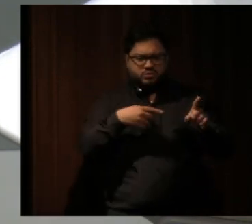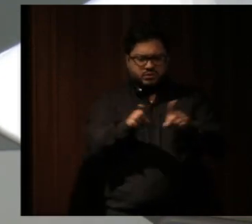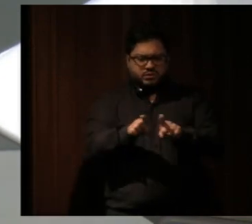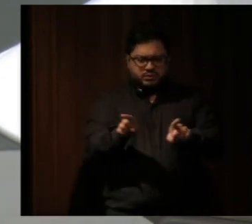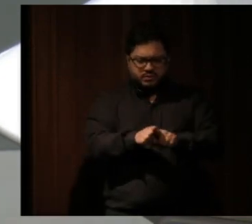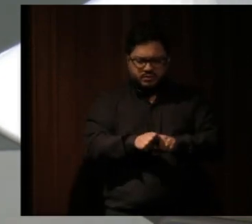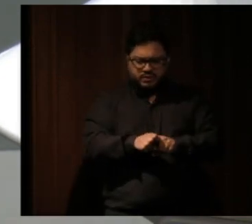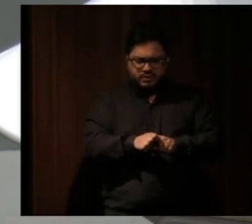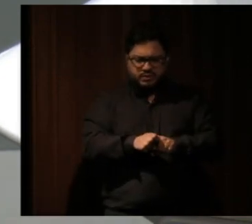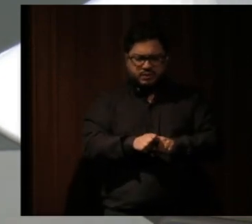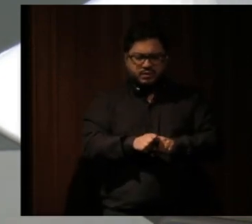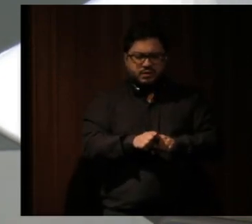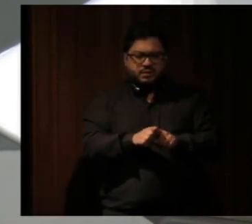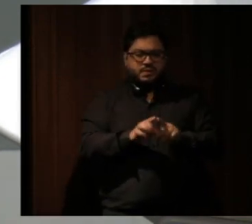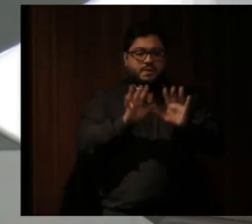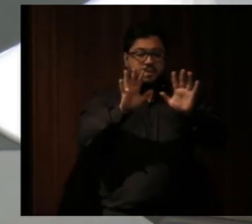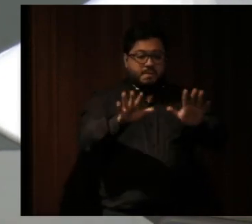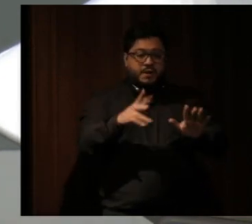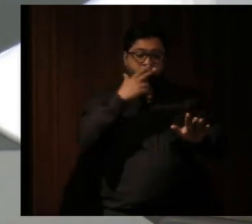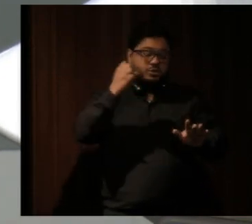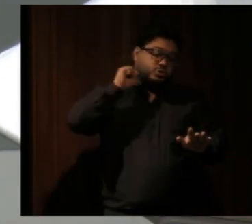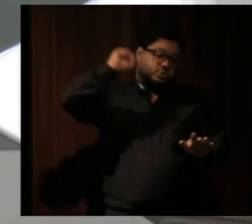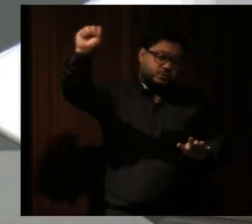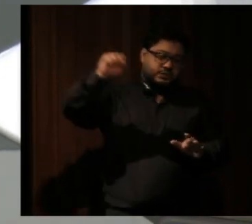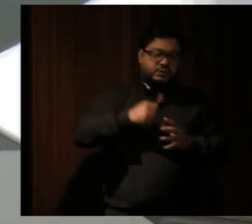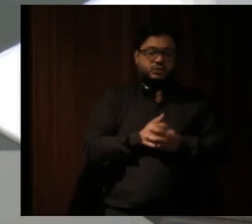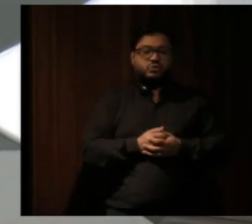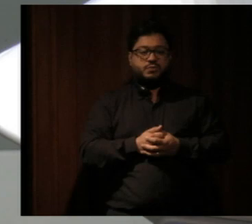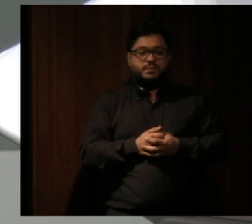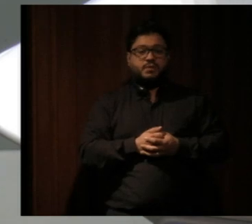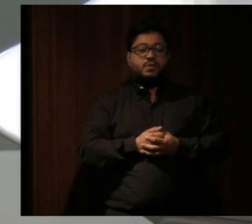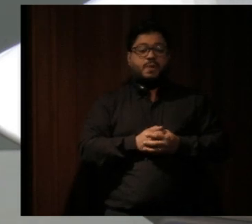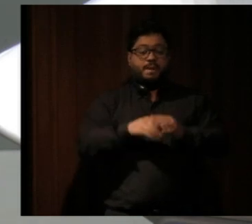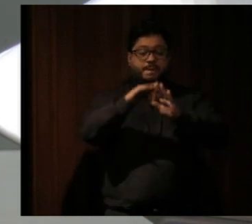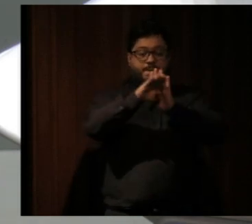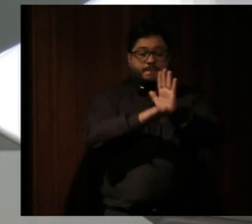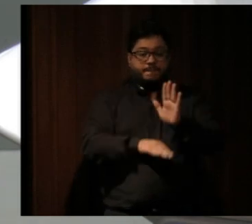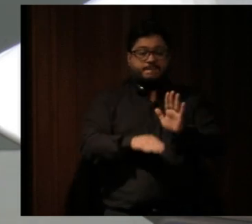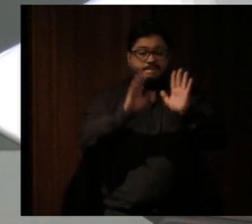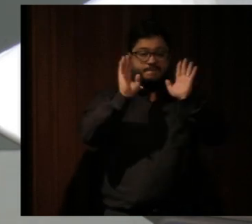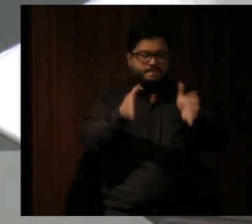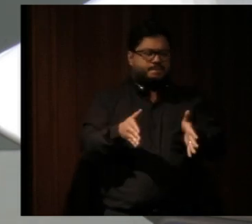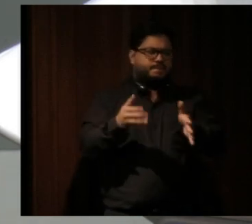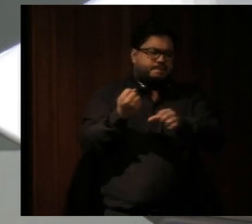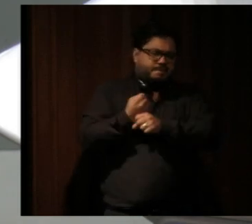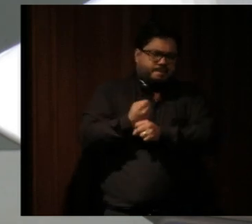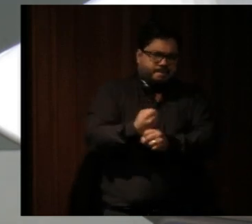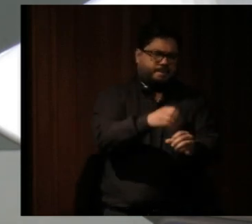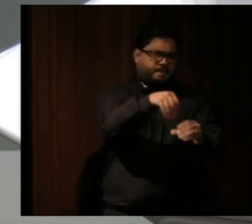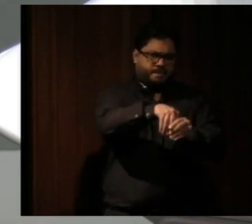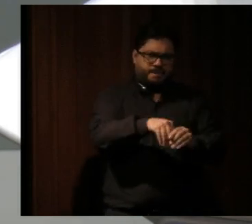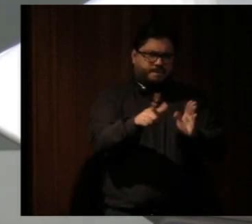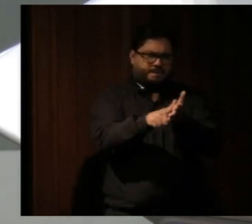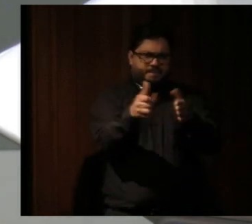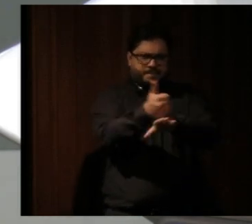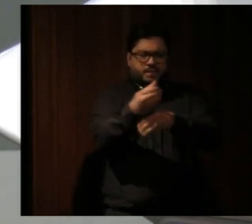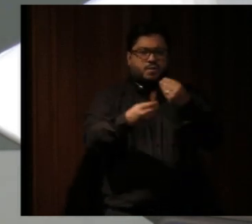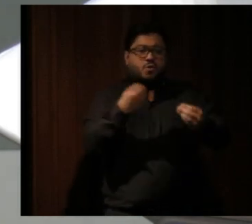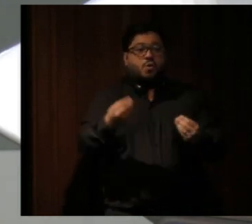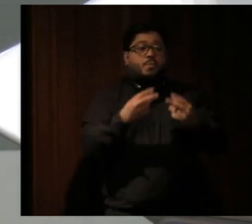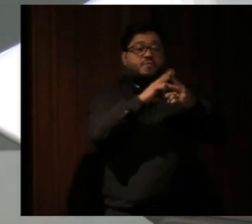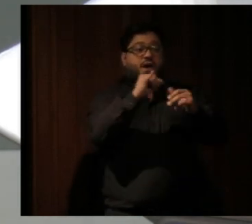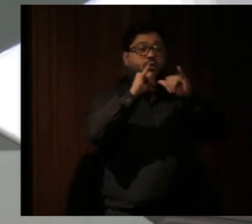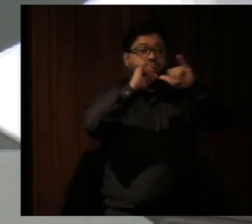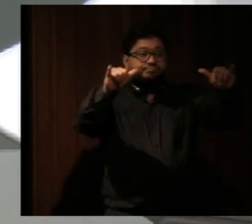o mais conhecido Talvez seja de suicídio né existe o protocolo já com décadas já dentro do jornalismo de como noticiar esse tipo de